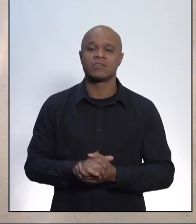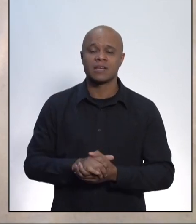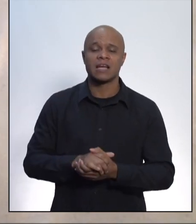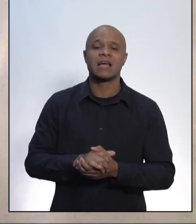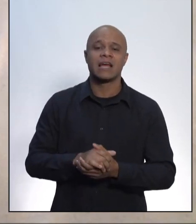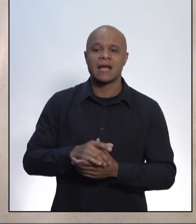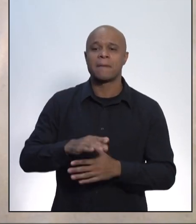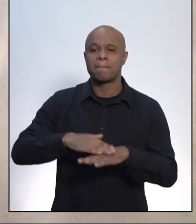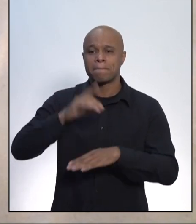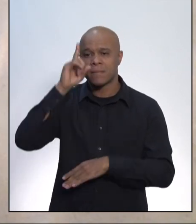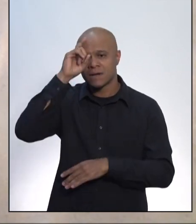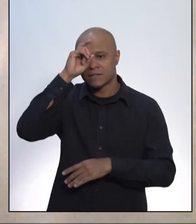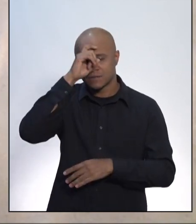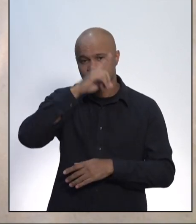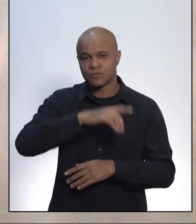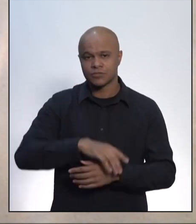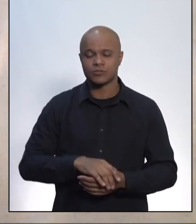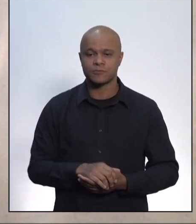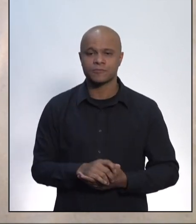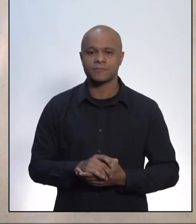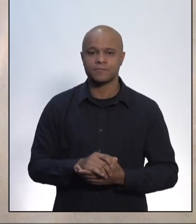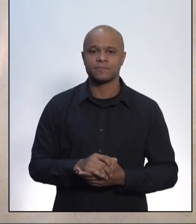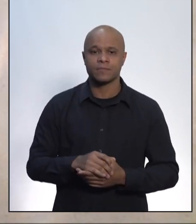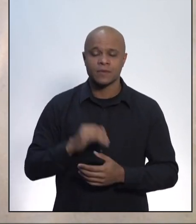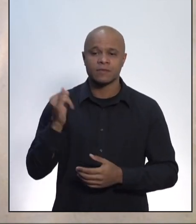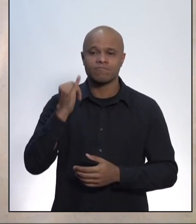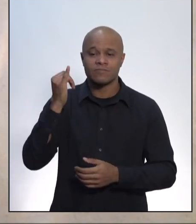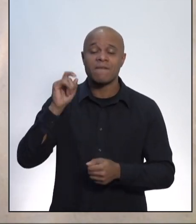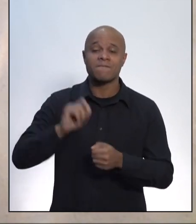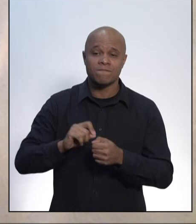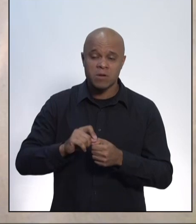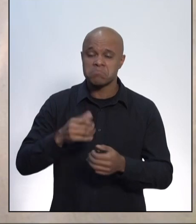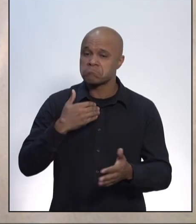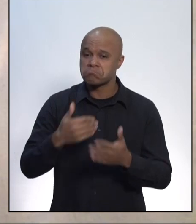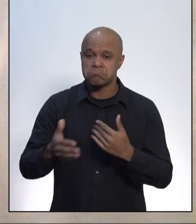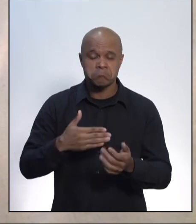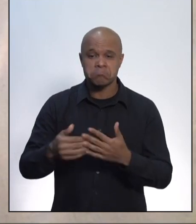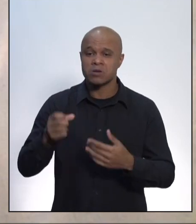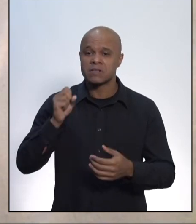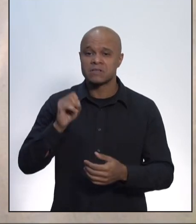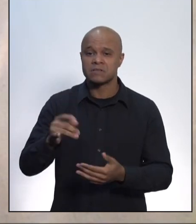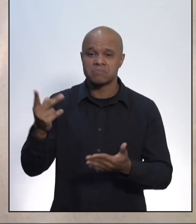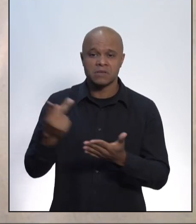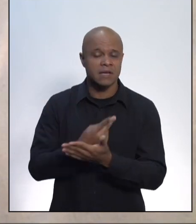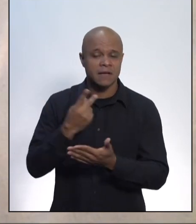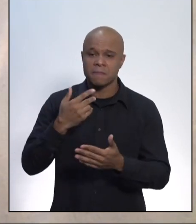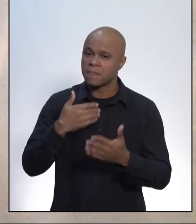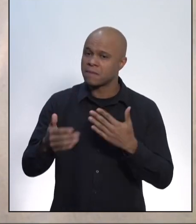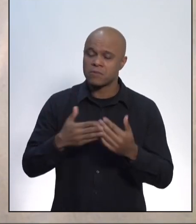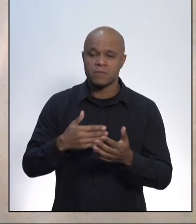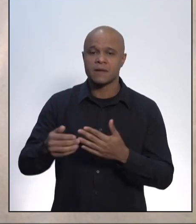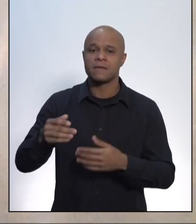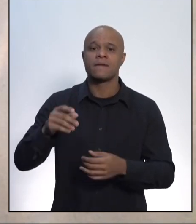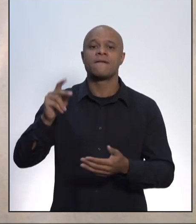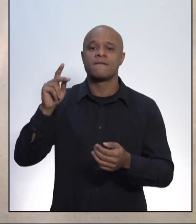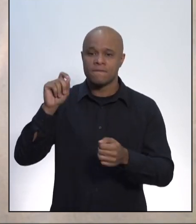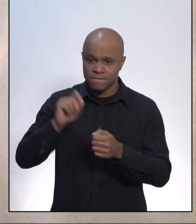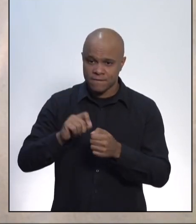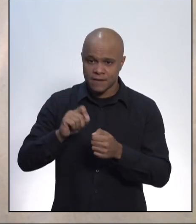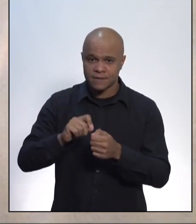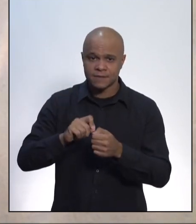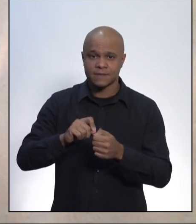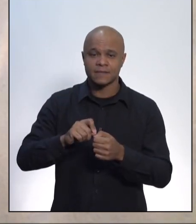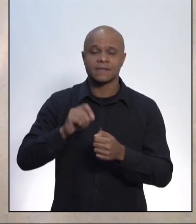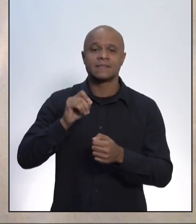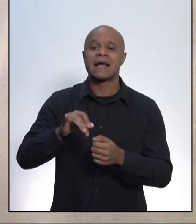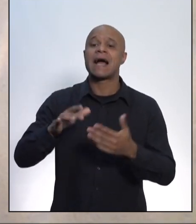tá? Isso é que é o grande importante. Faça, mesmo que você erre, faça. Eu sou adepto do faça, tá?